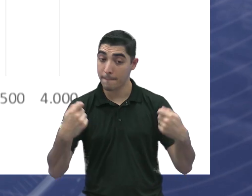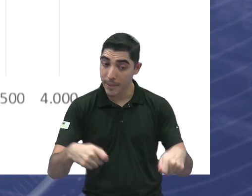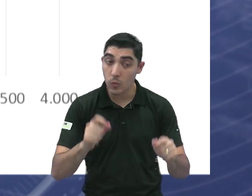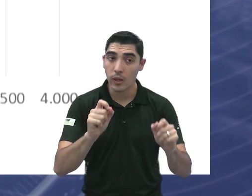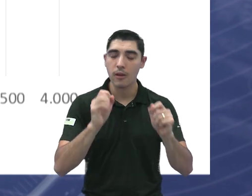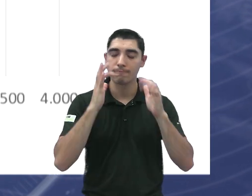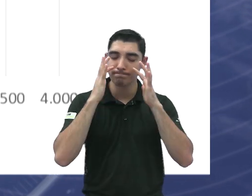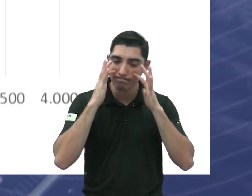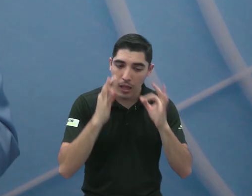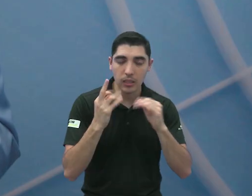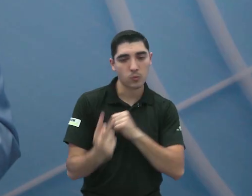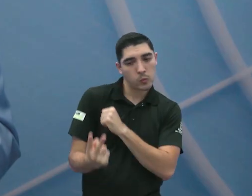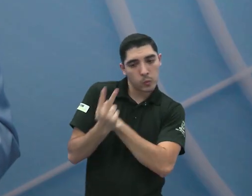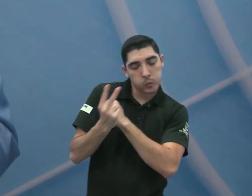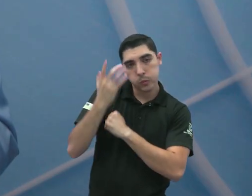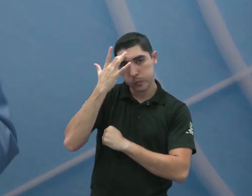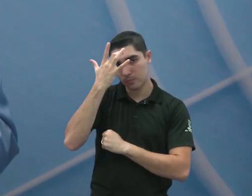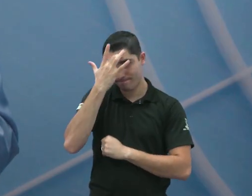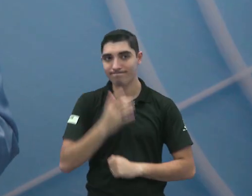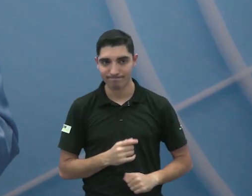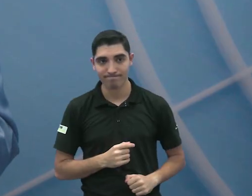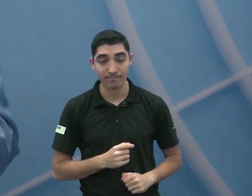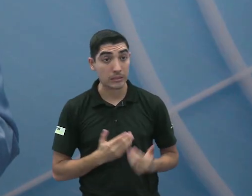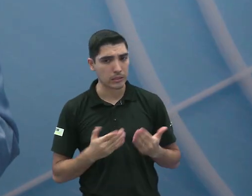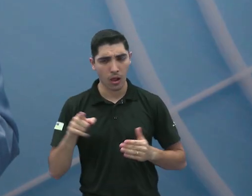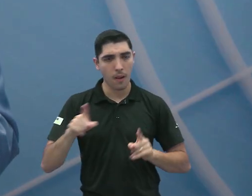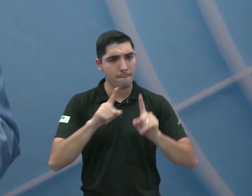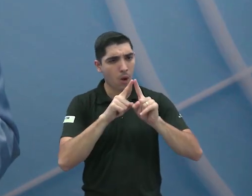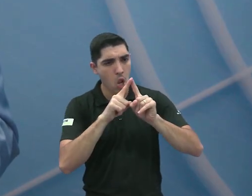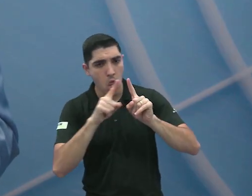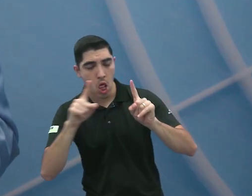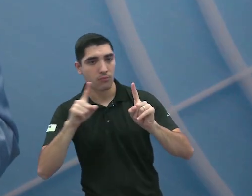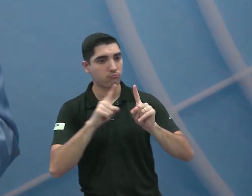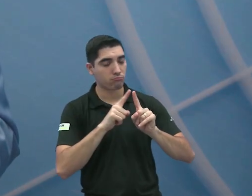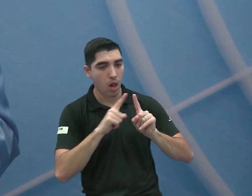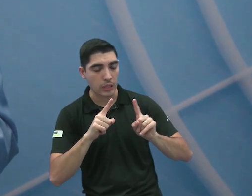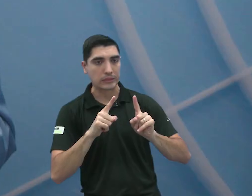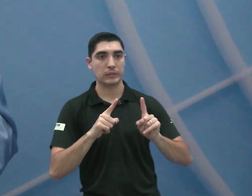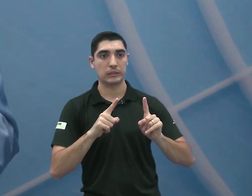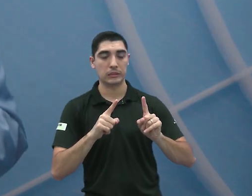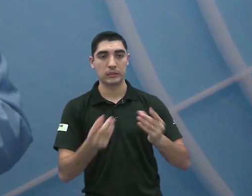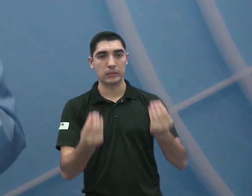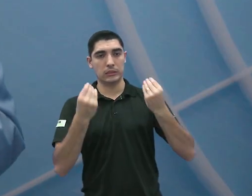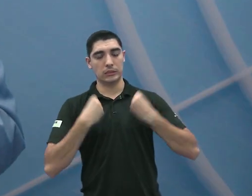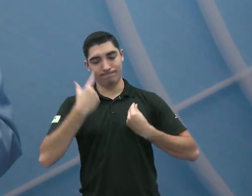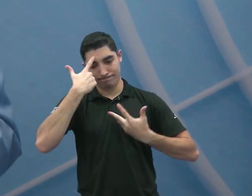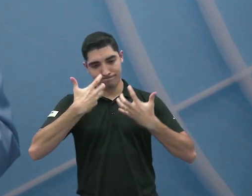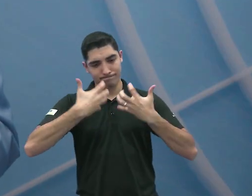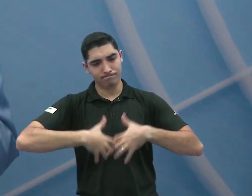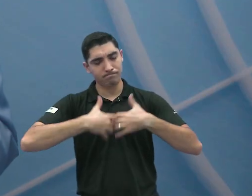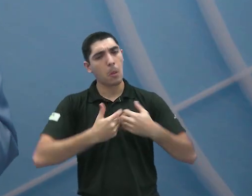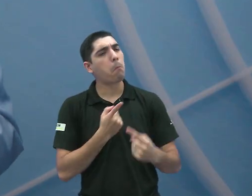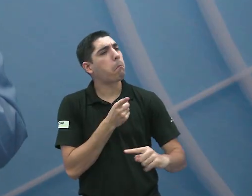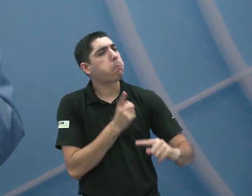da saúde mental no trabalho. E esses números nos fazem refletir o que leva a tantos casos